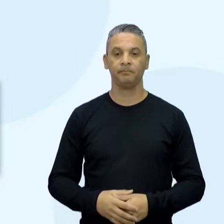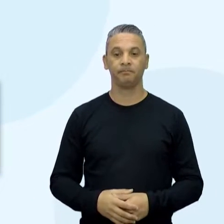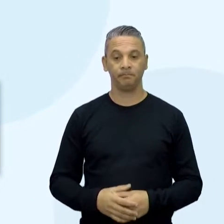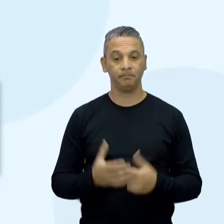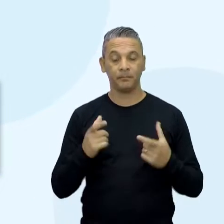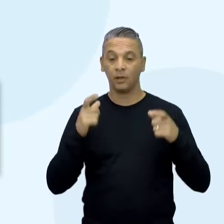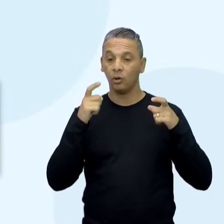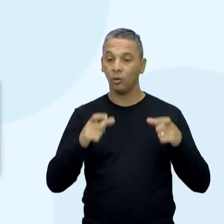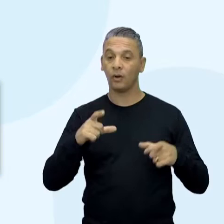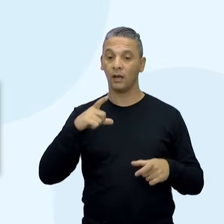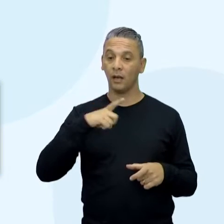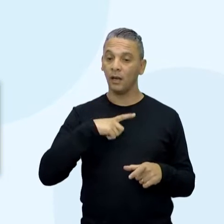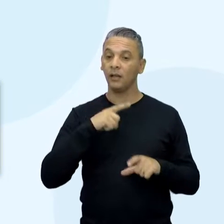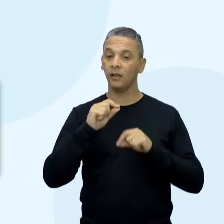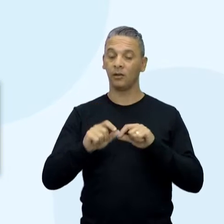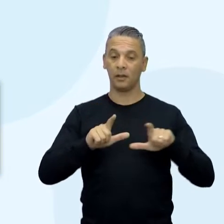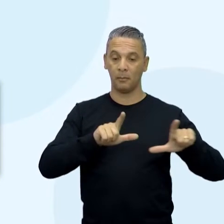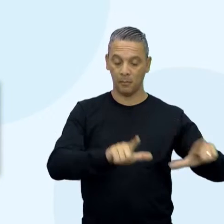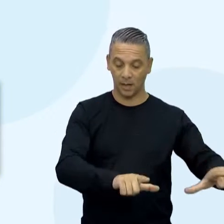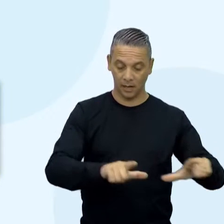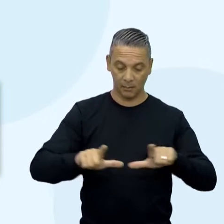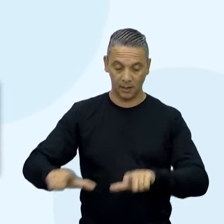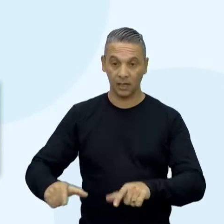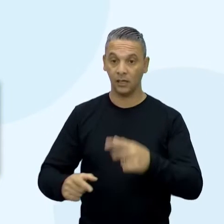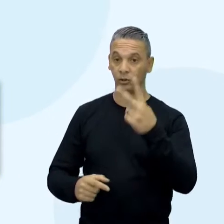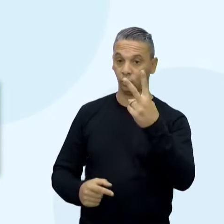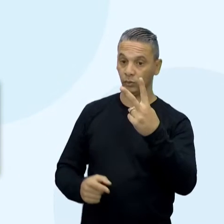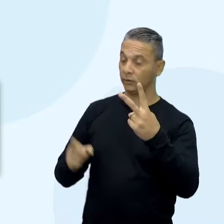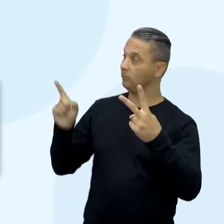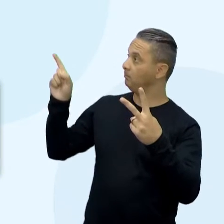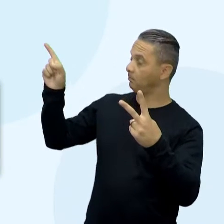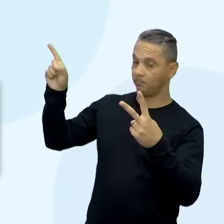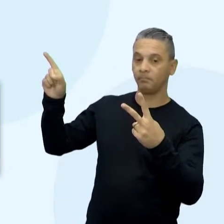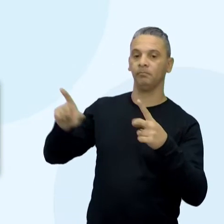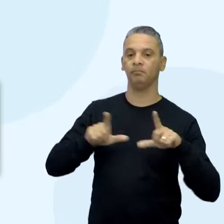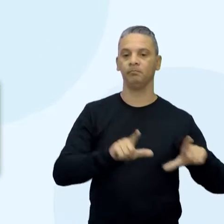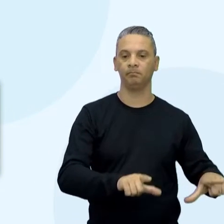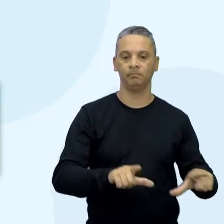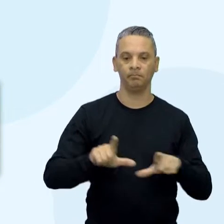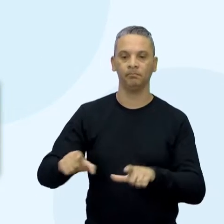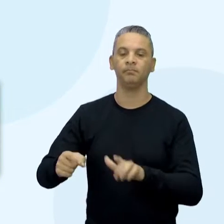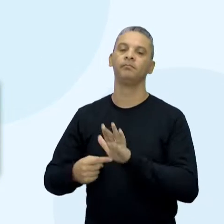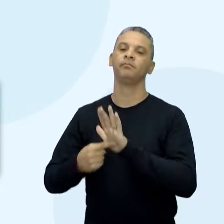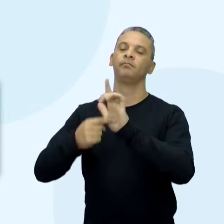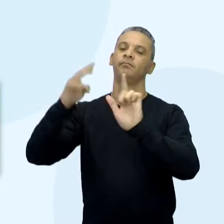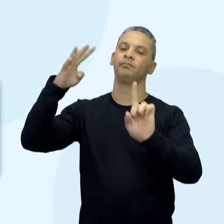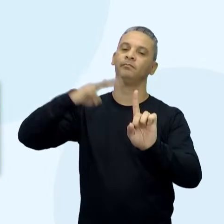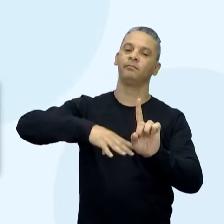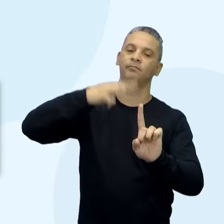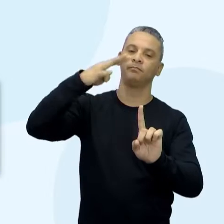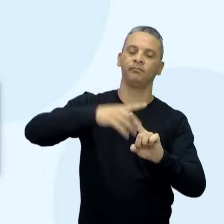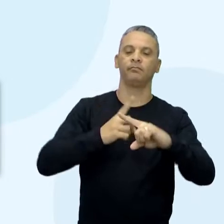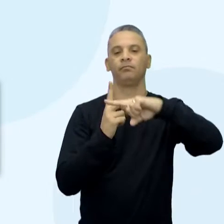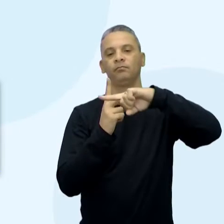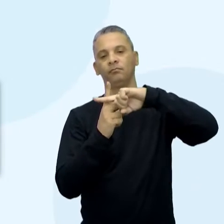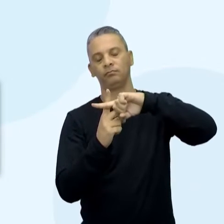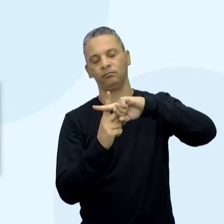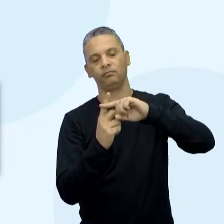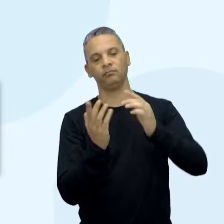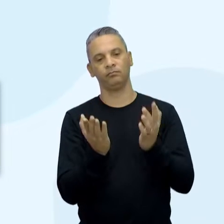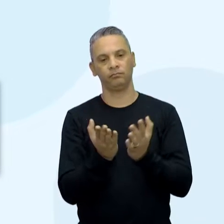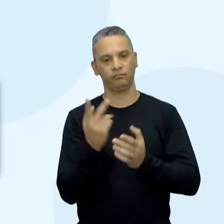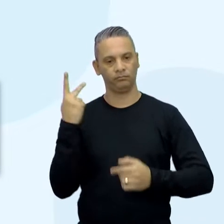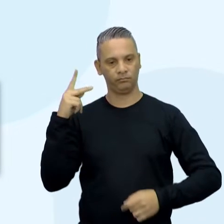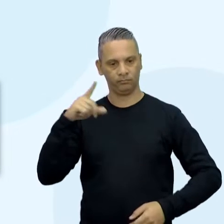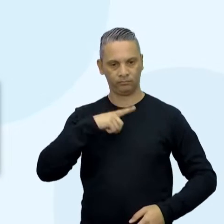E no local marcado foram colocadas 2 placas de identificação em homenagem à igreja Nossa